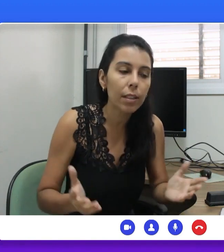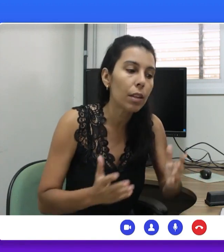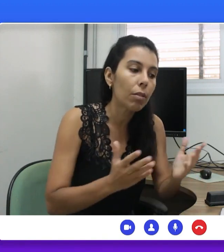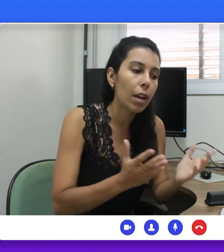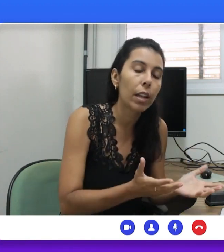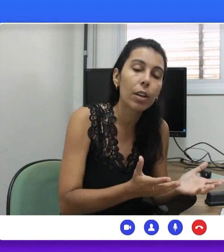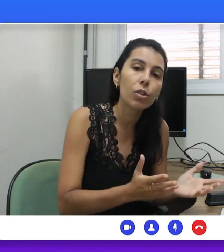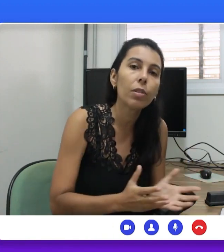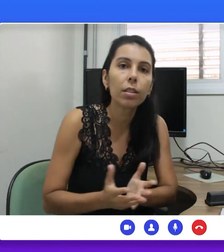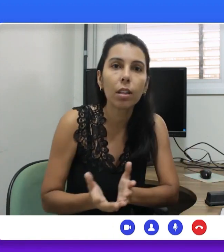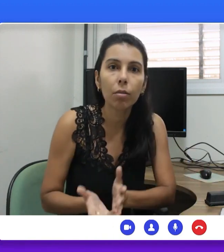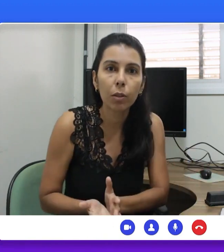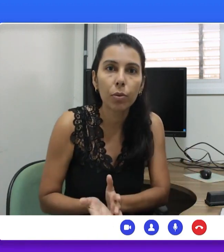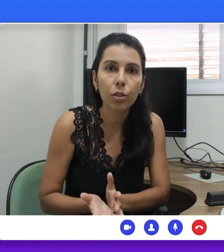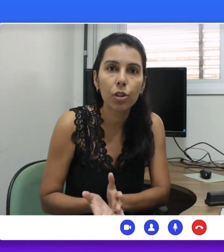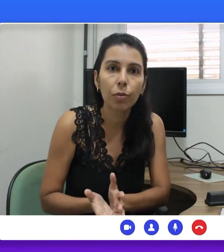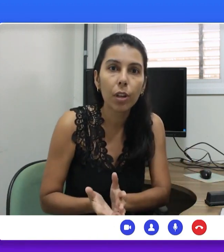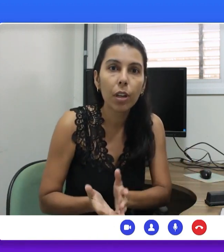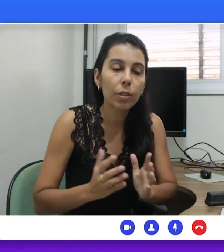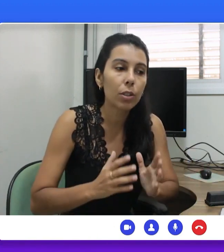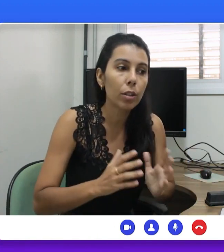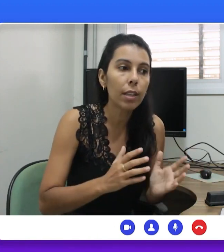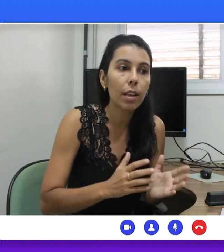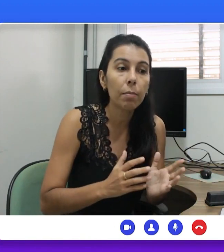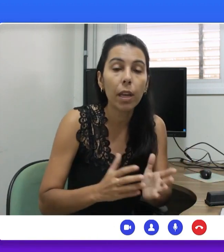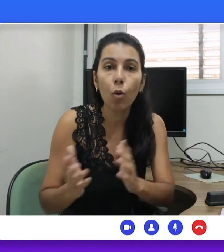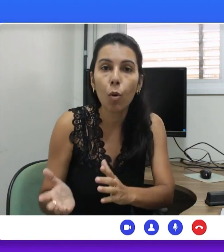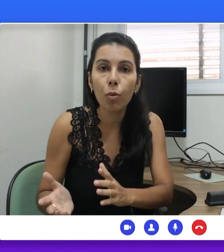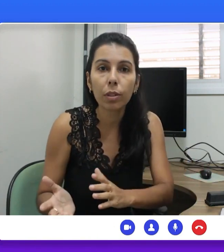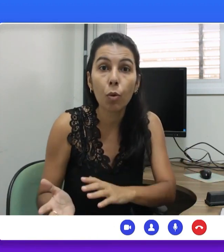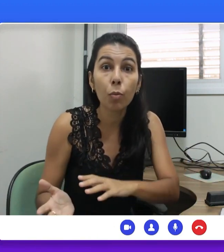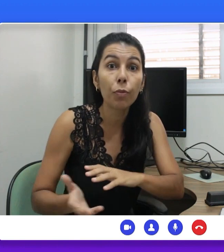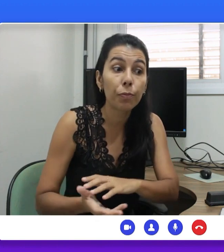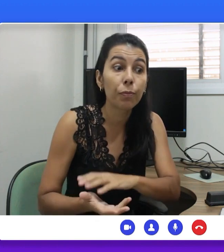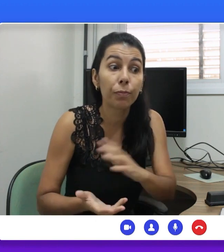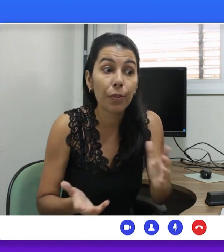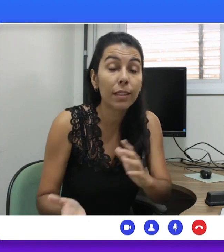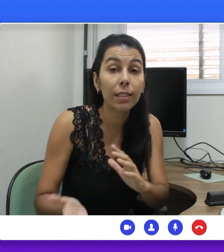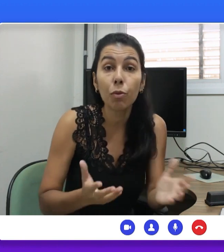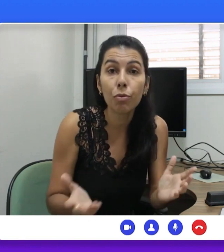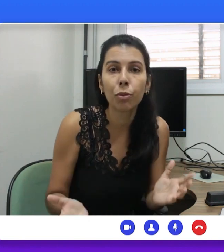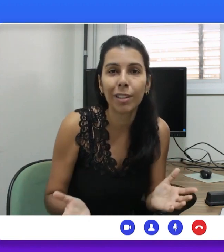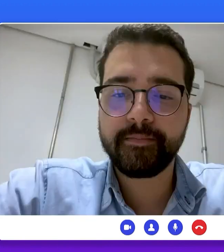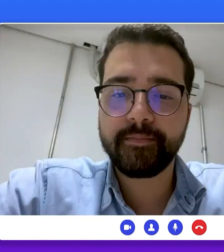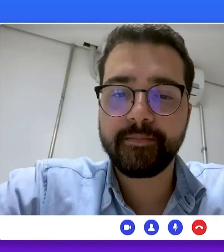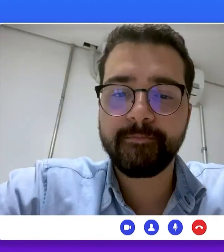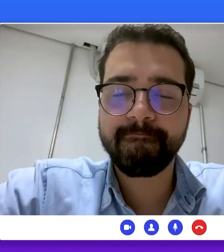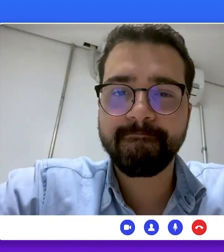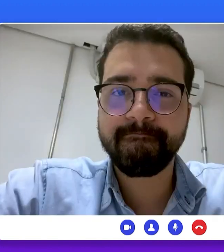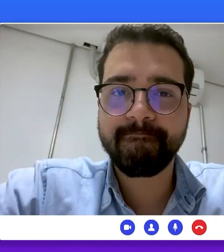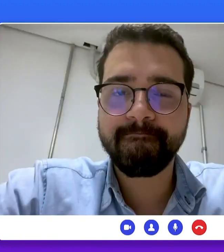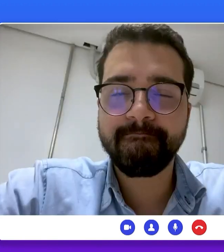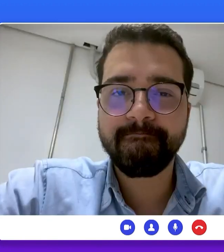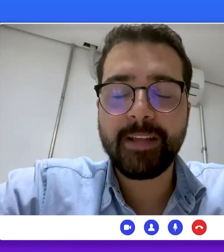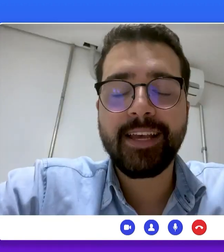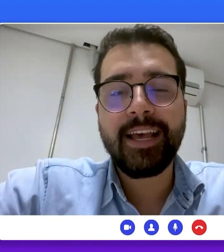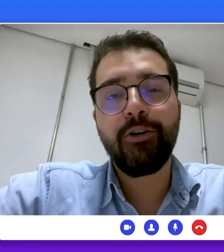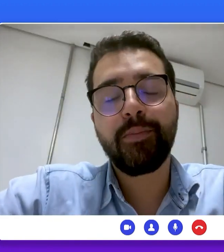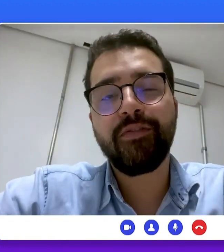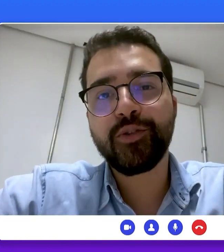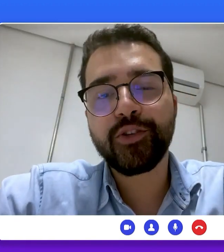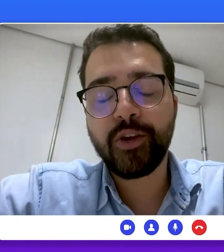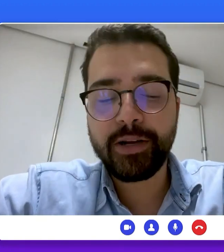qualidade ou de produtos que estejam sendo vendidos e que não sejam confiáveis, inclusive, né? Então eu acho que é isso.